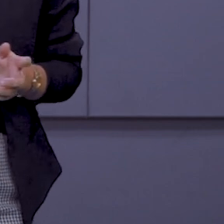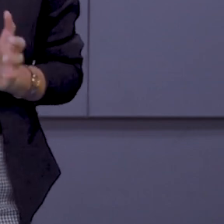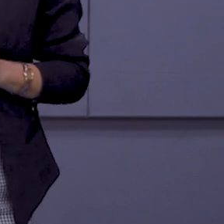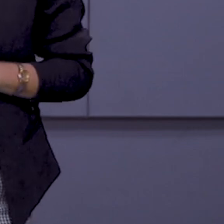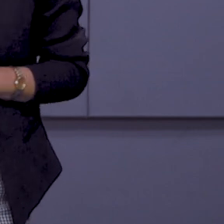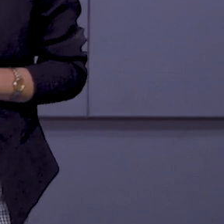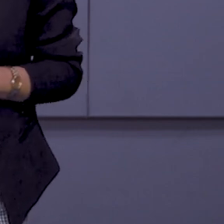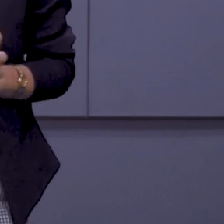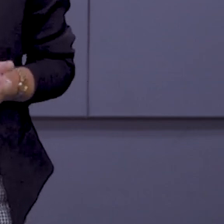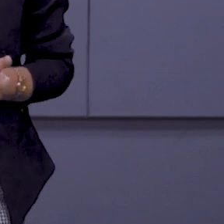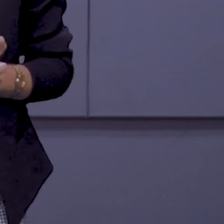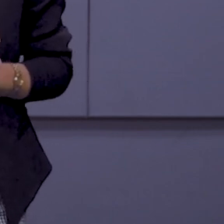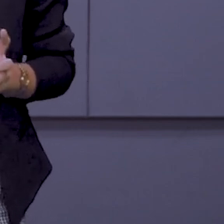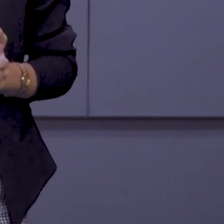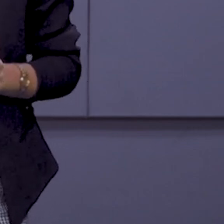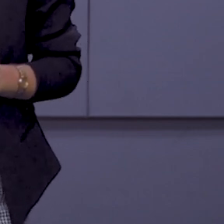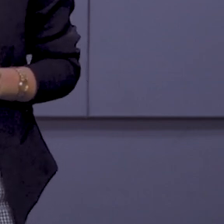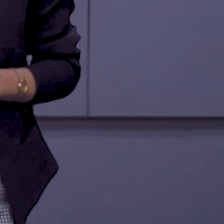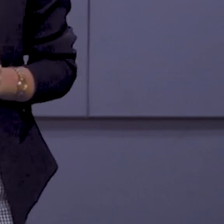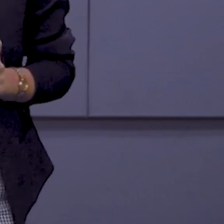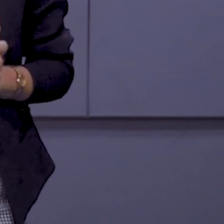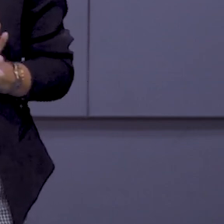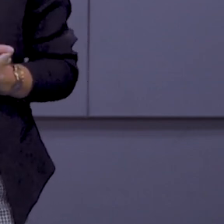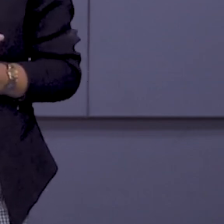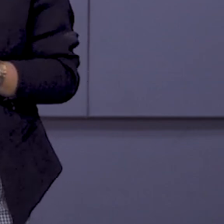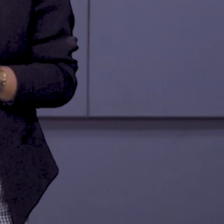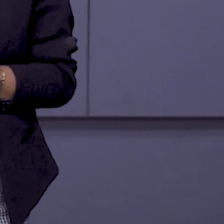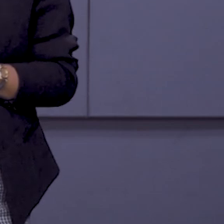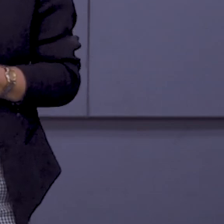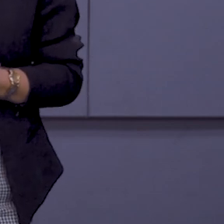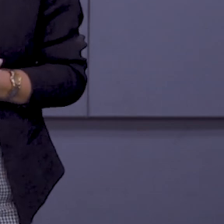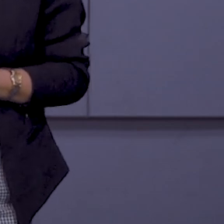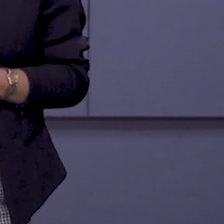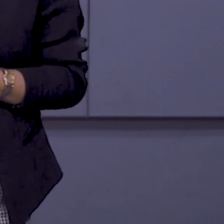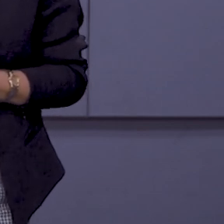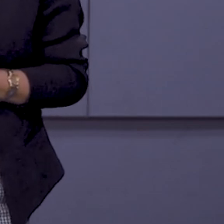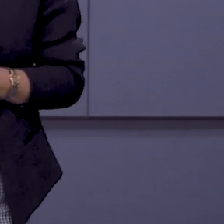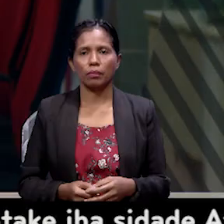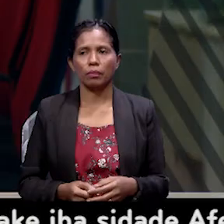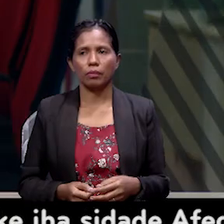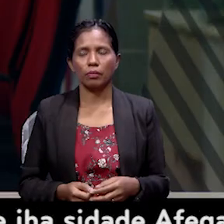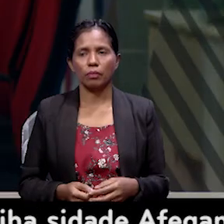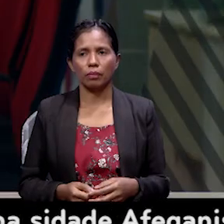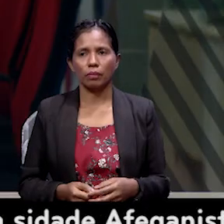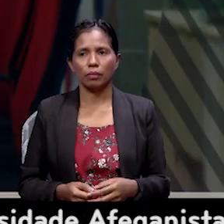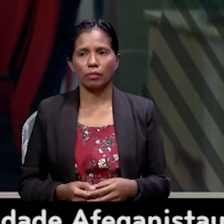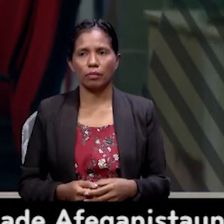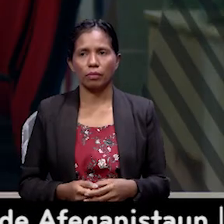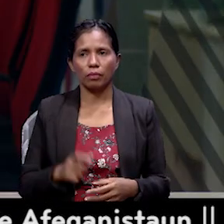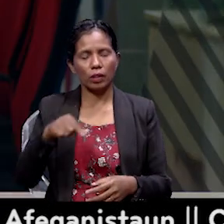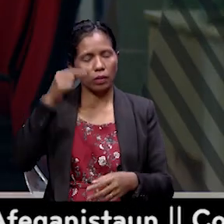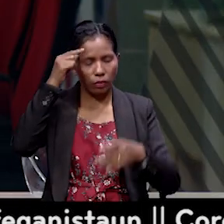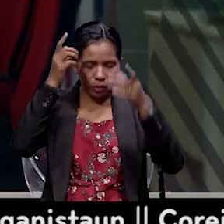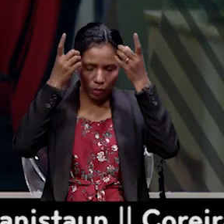Keta halua, subscribe, no haneam botang notificação, atunonei tabo sirelabela com informação fong usiami. Governo